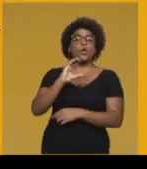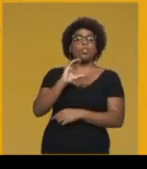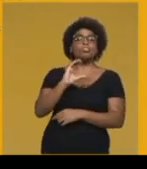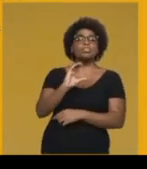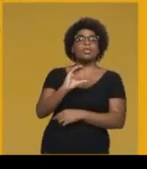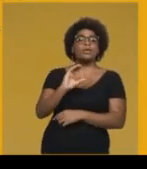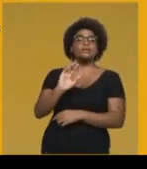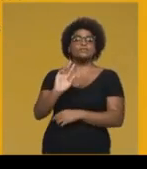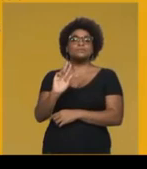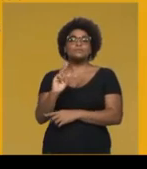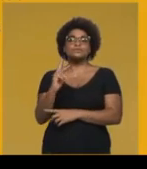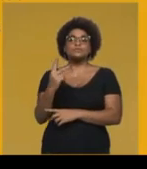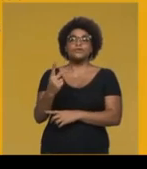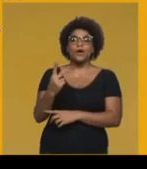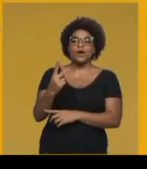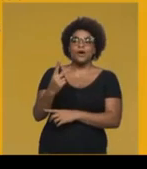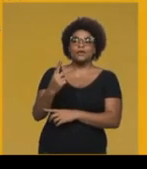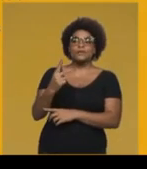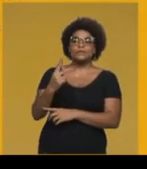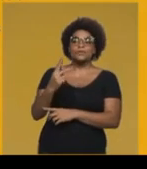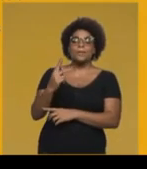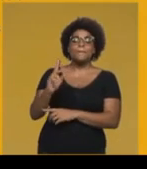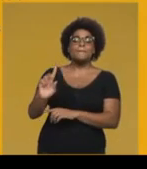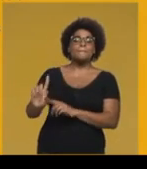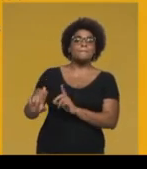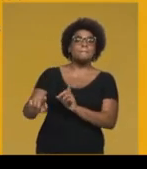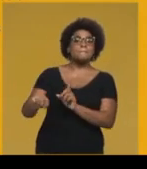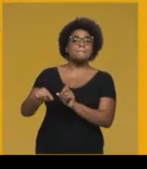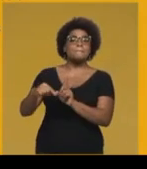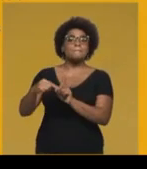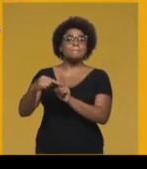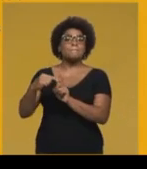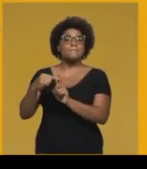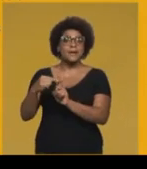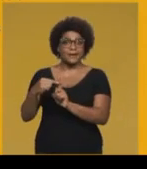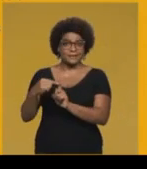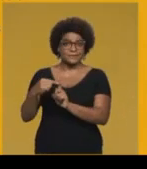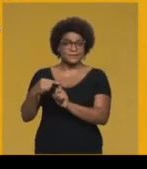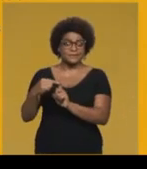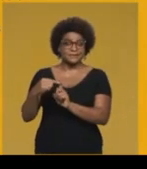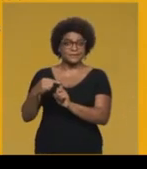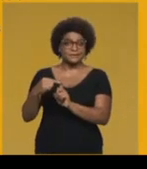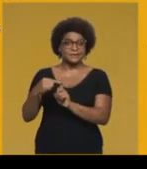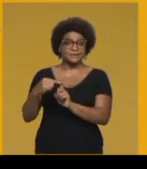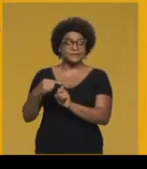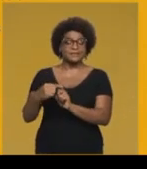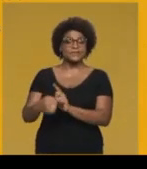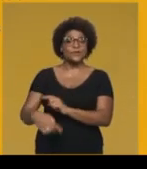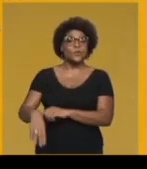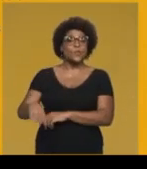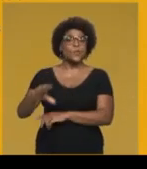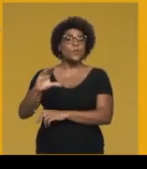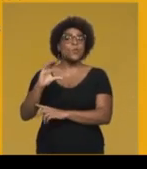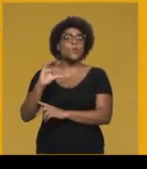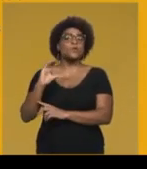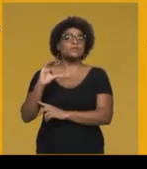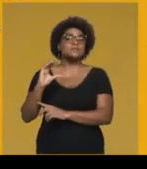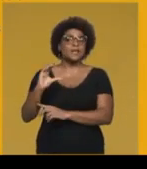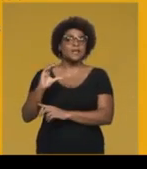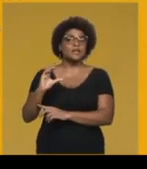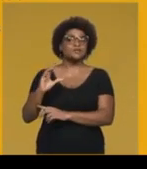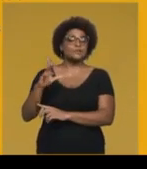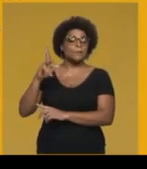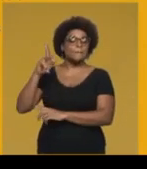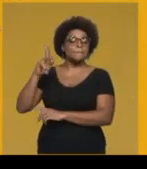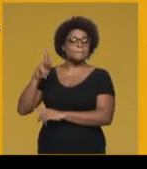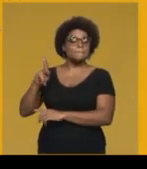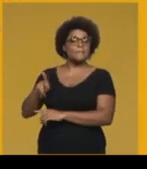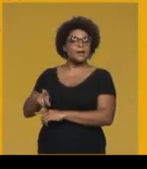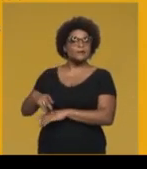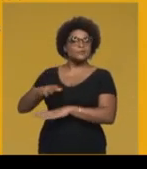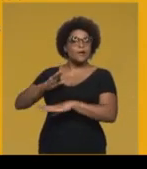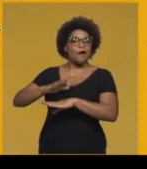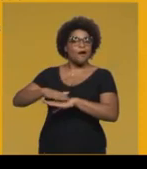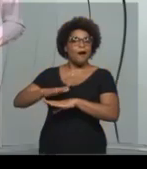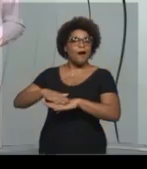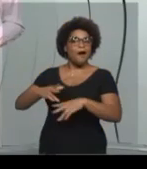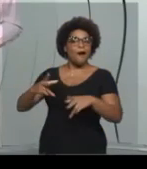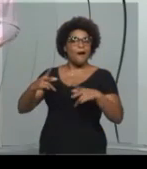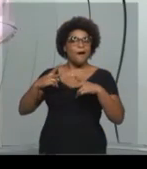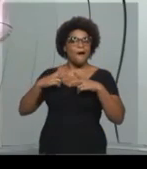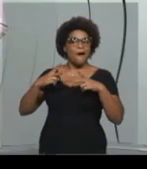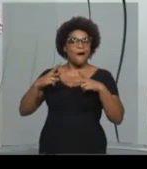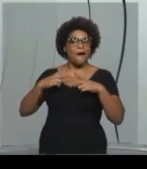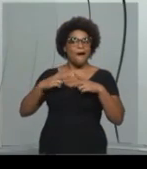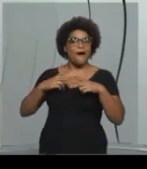da sociedade em que você vive e também pelo seu contexto pessoal. Coloquei aqui